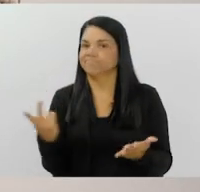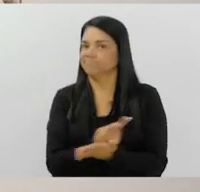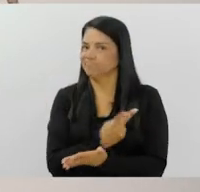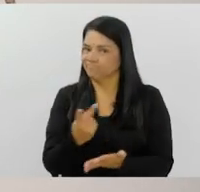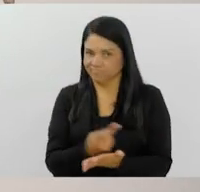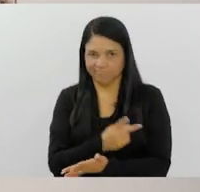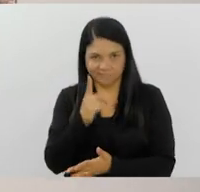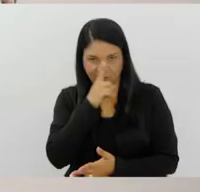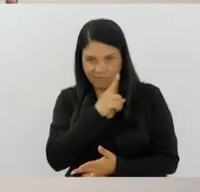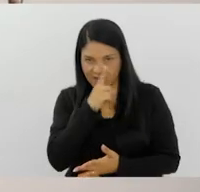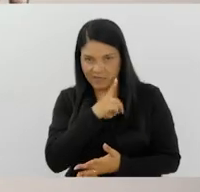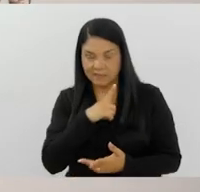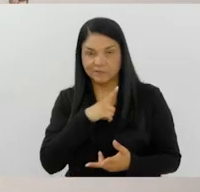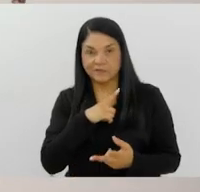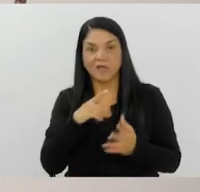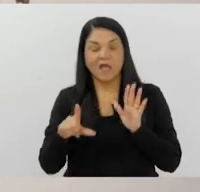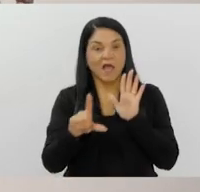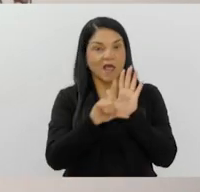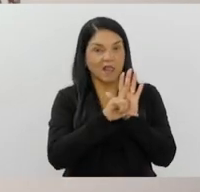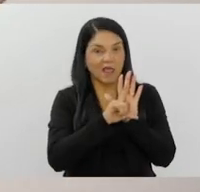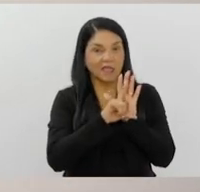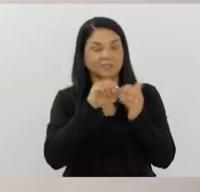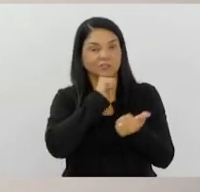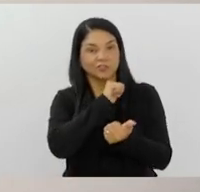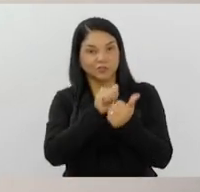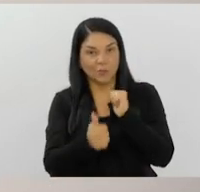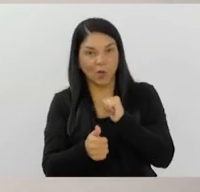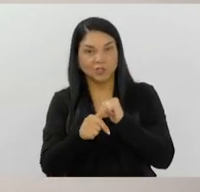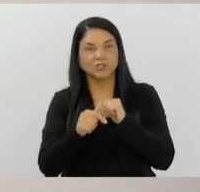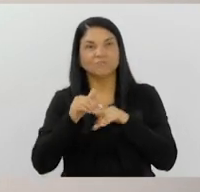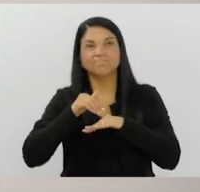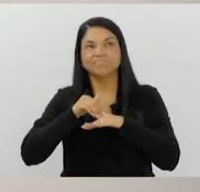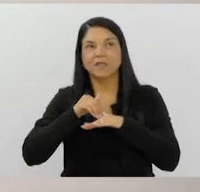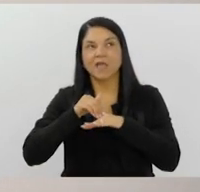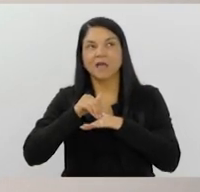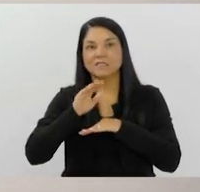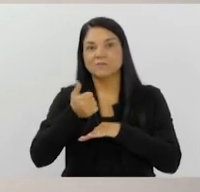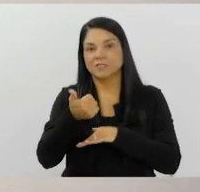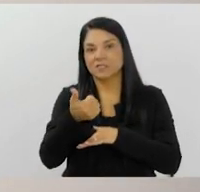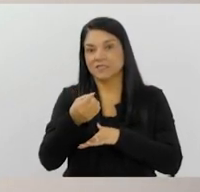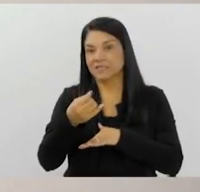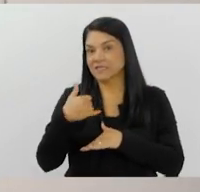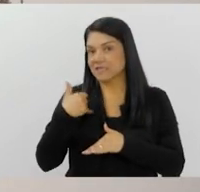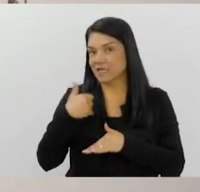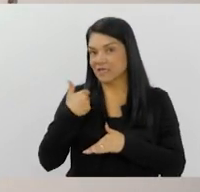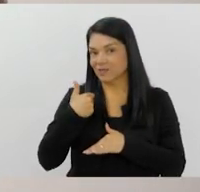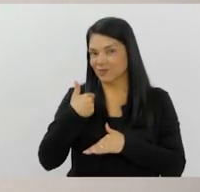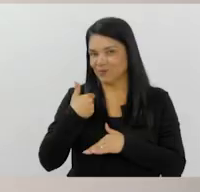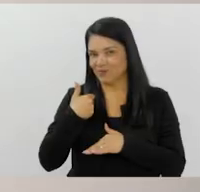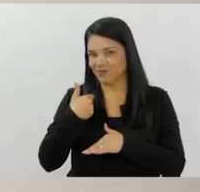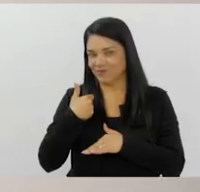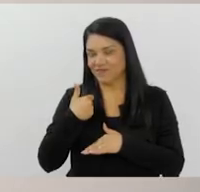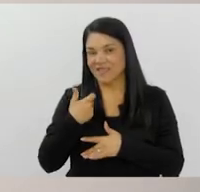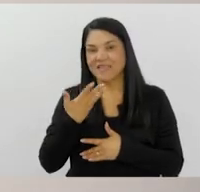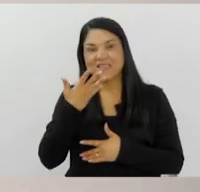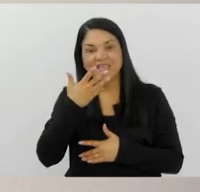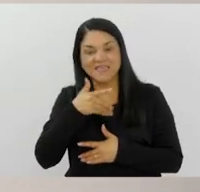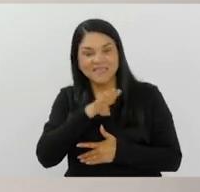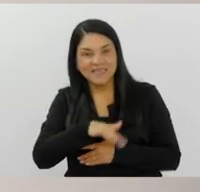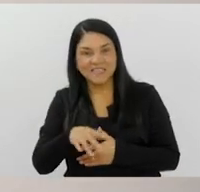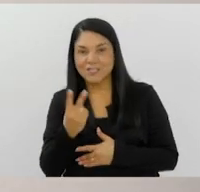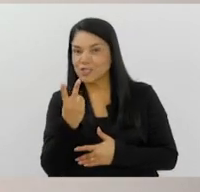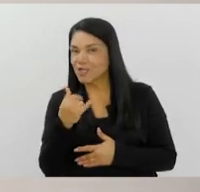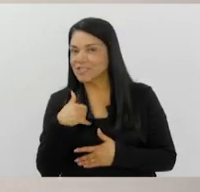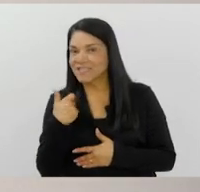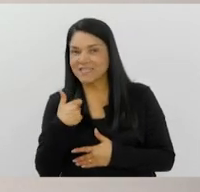eh a lei geral do esporte define que seria a partir dos 16 anos no ent tanto crianças de 2 anos estão